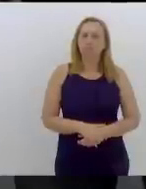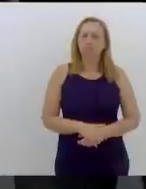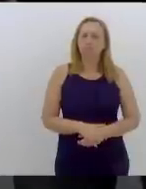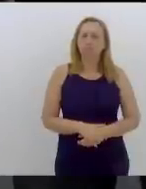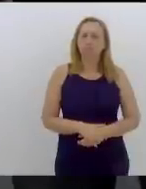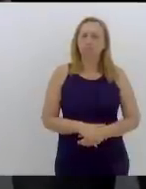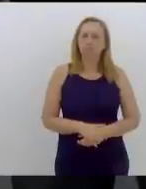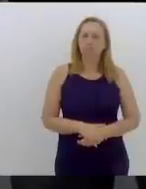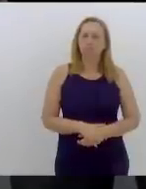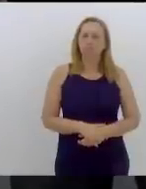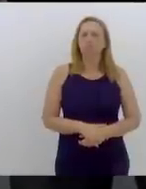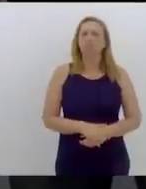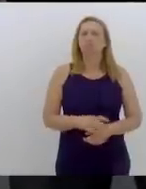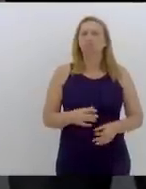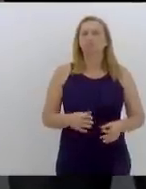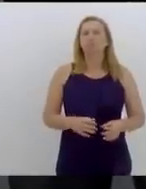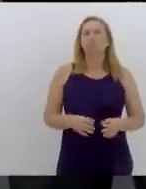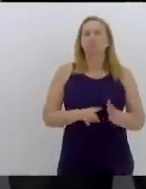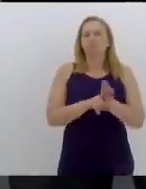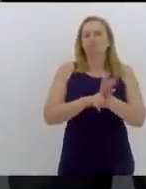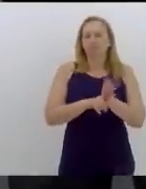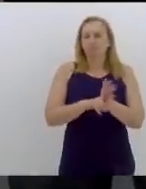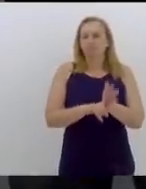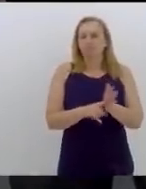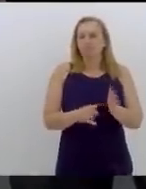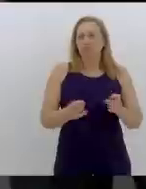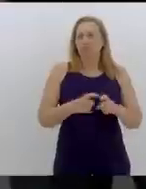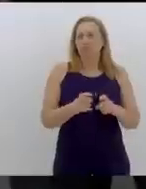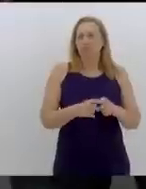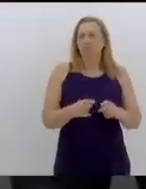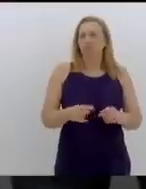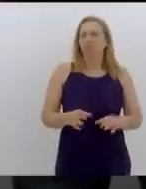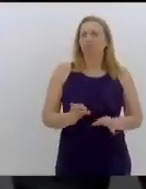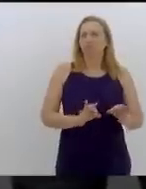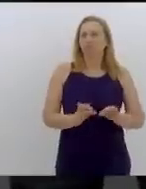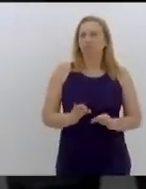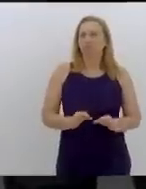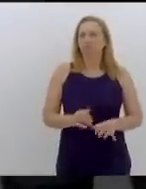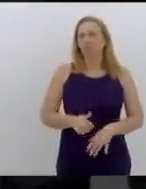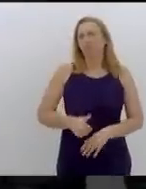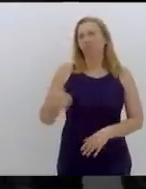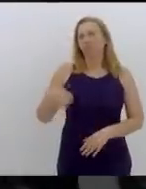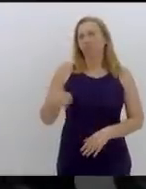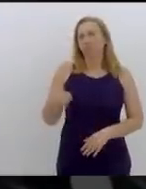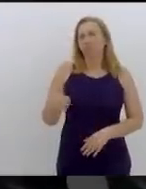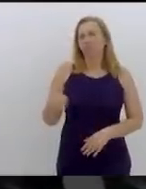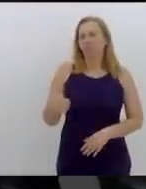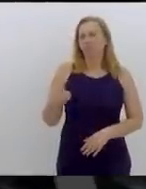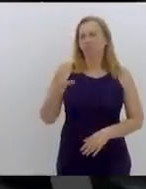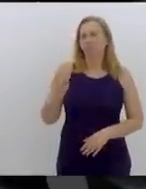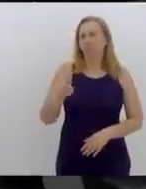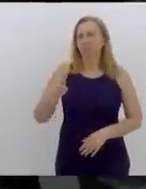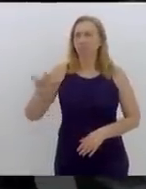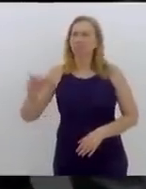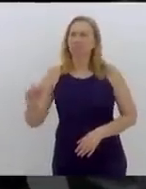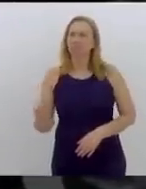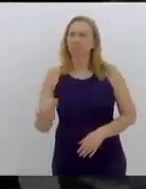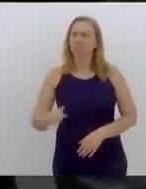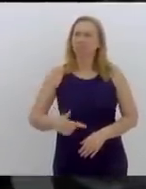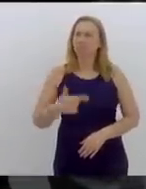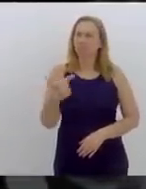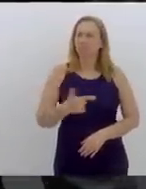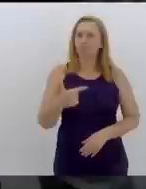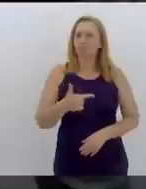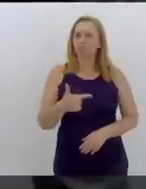feita pela Corporação porque ele foi o primeiro gerenciador da corregedoria e na segunda